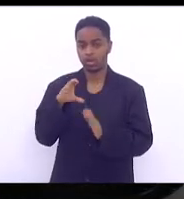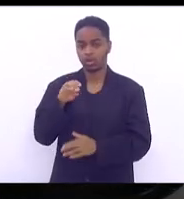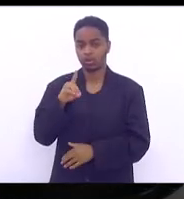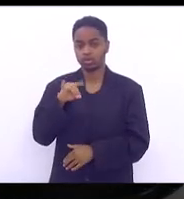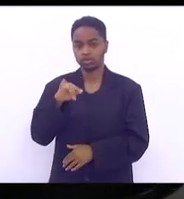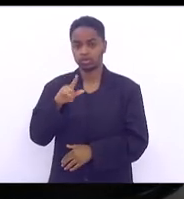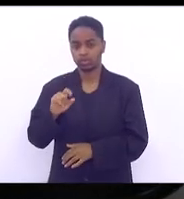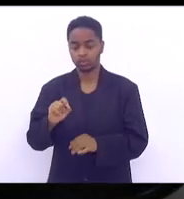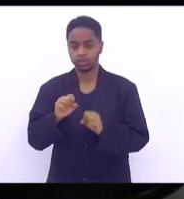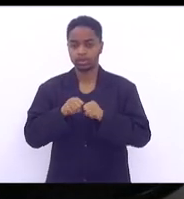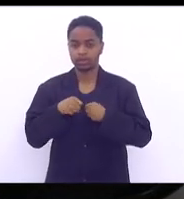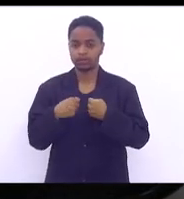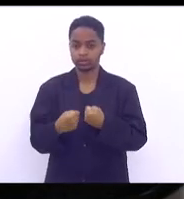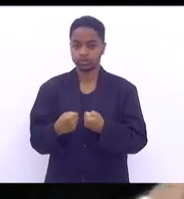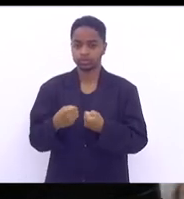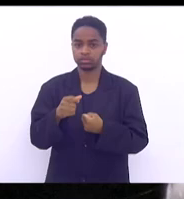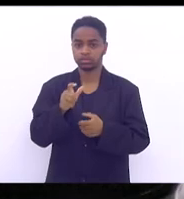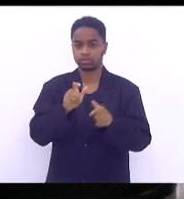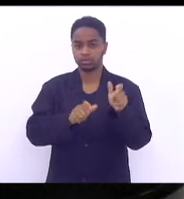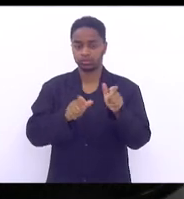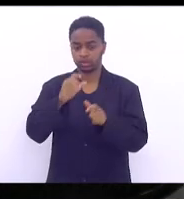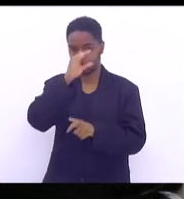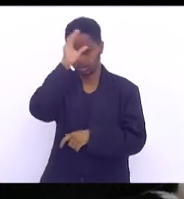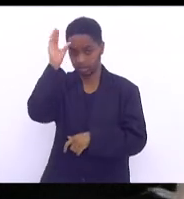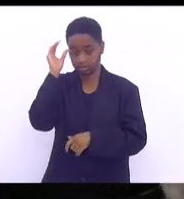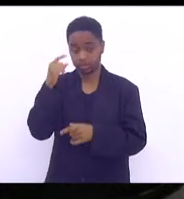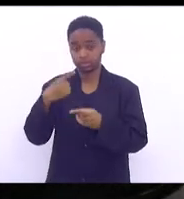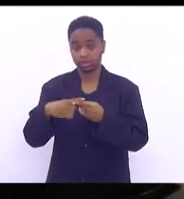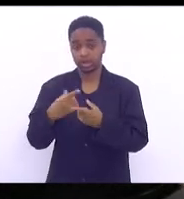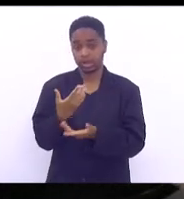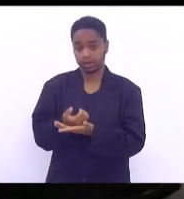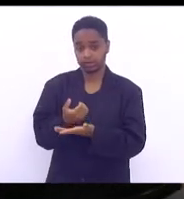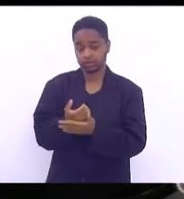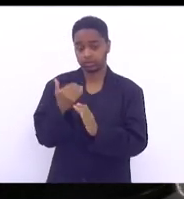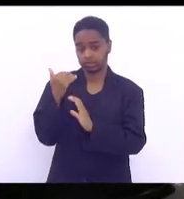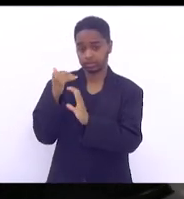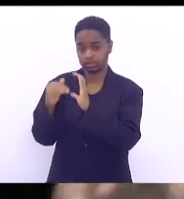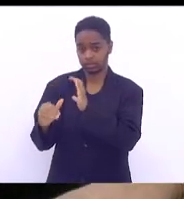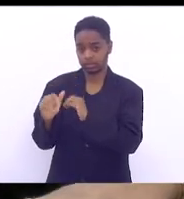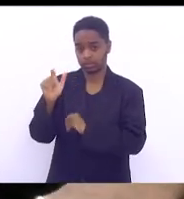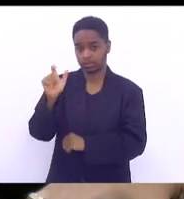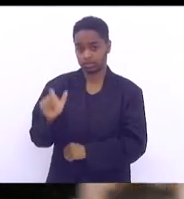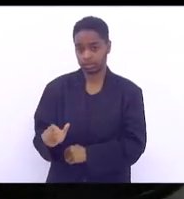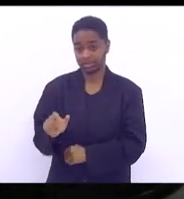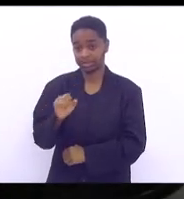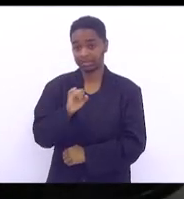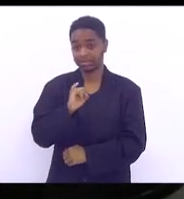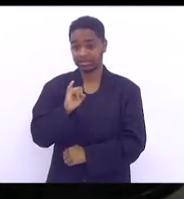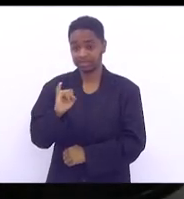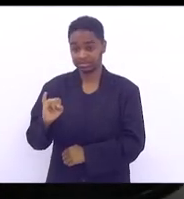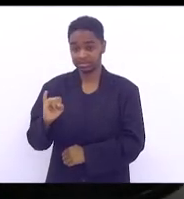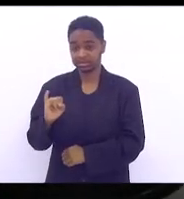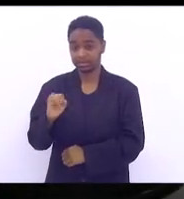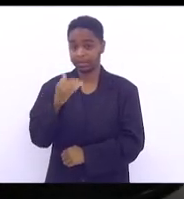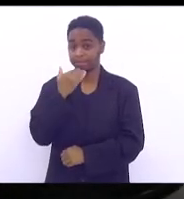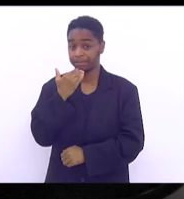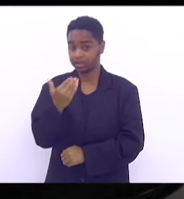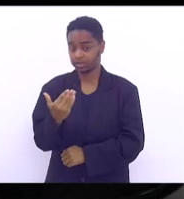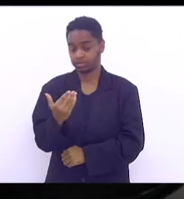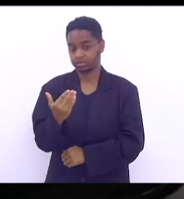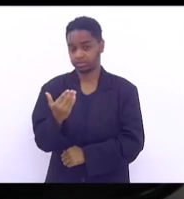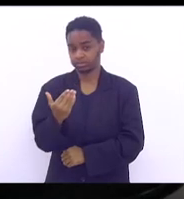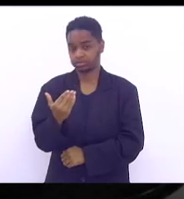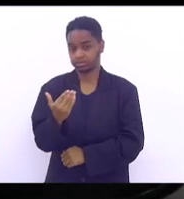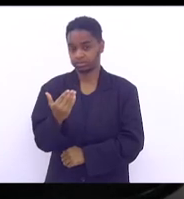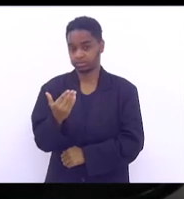gravações sejam enviadas ao consumidor nos casos em que seja requerida,